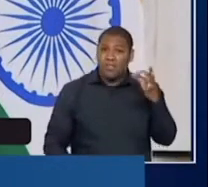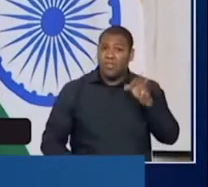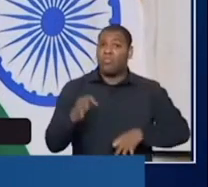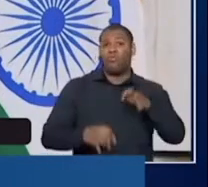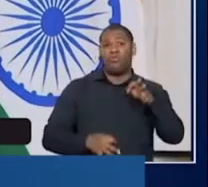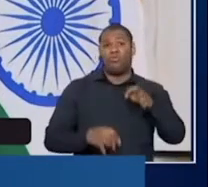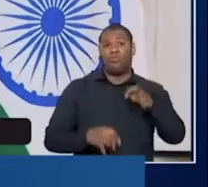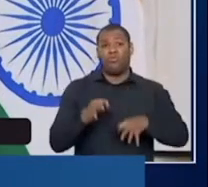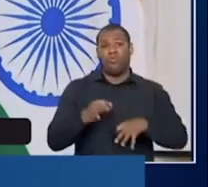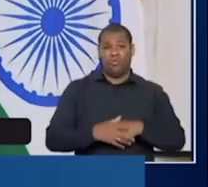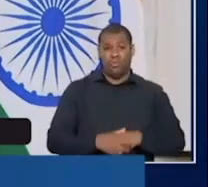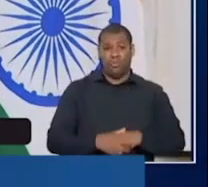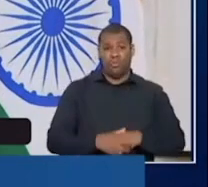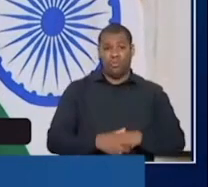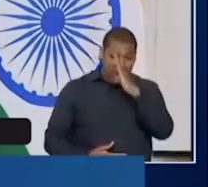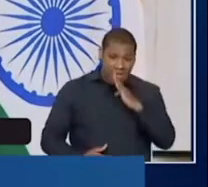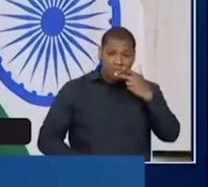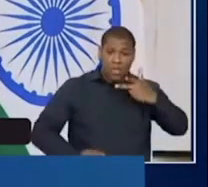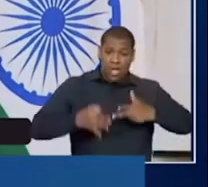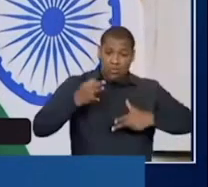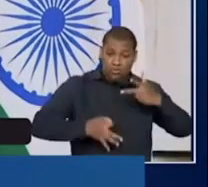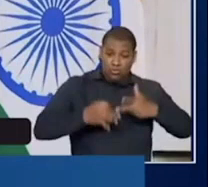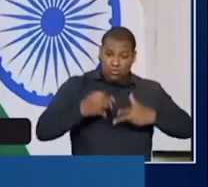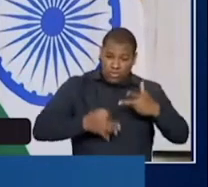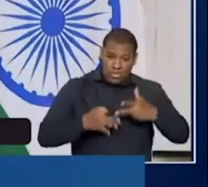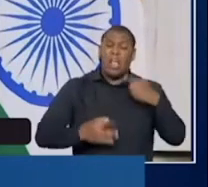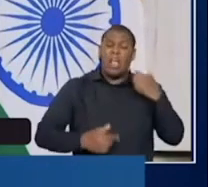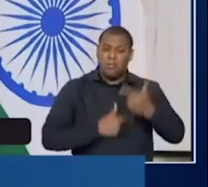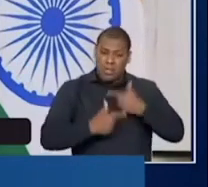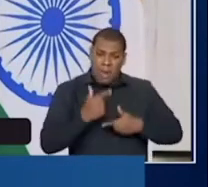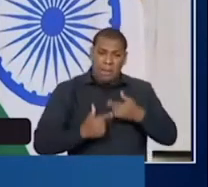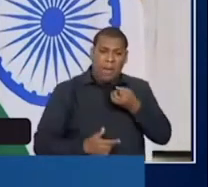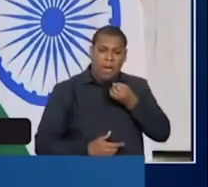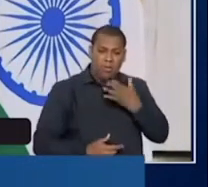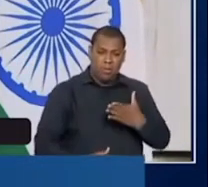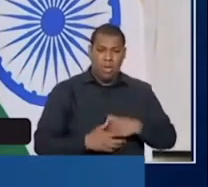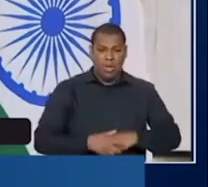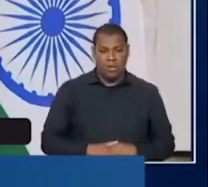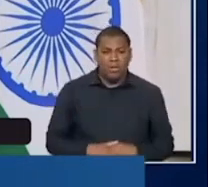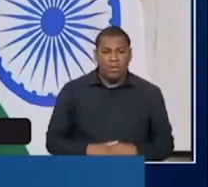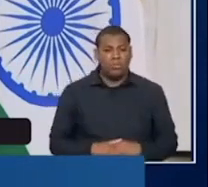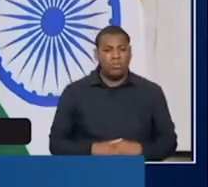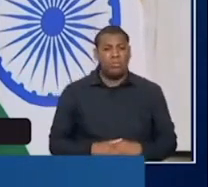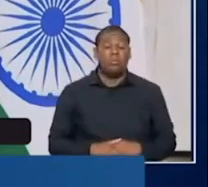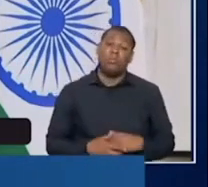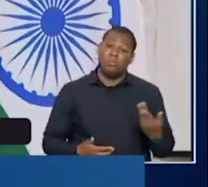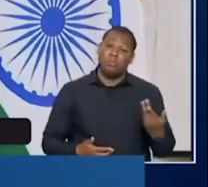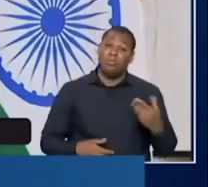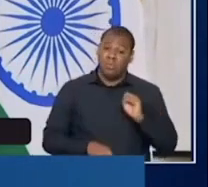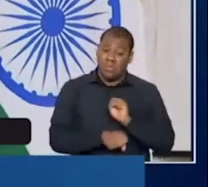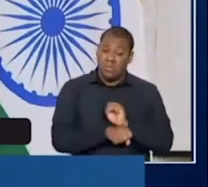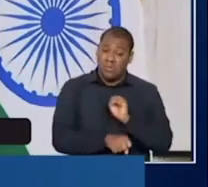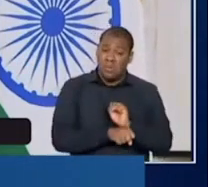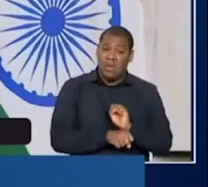um poder judiciário que funciona e funciona perfeitamente bem. Nós temos que ver se vai acontecer alguma coisa no momento que